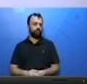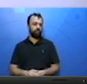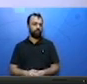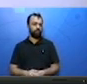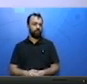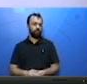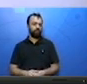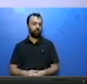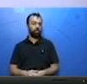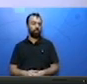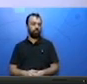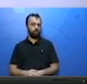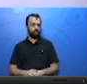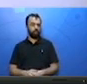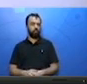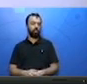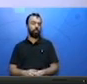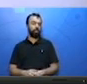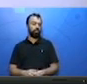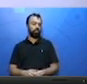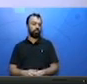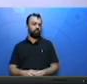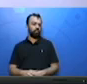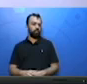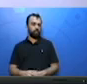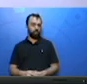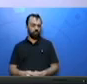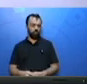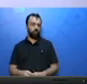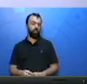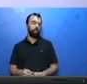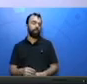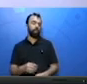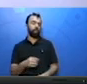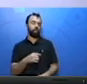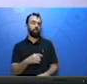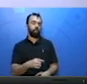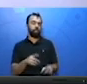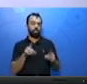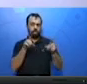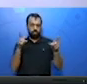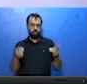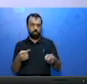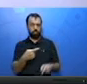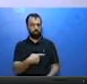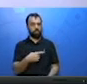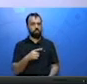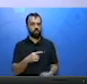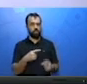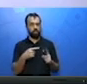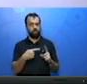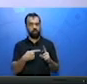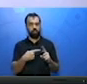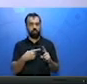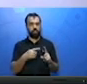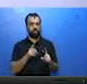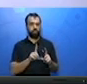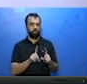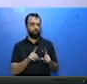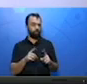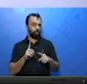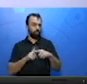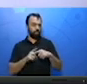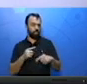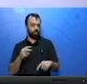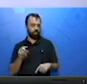Ó, vai ficar mais 3. Então menos 1 mais 3. Esse mais 3 veio daqui. Do menos com menos, mais 3. Aqui